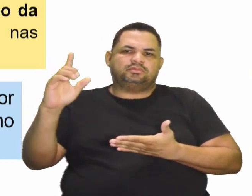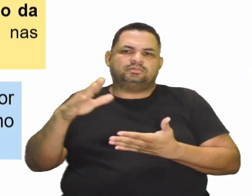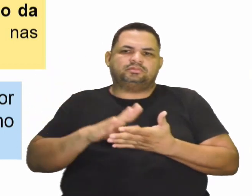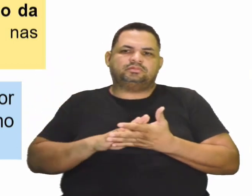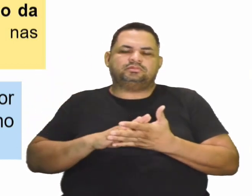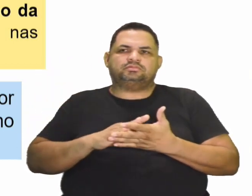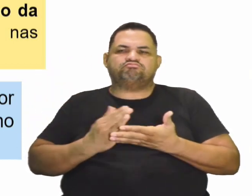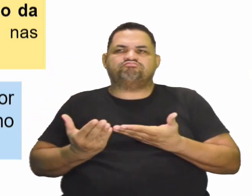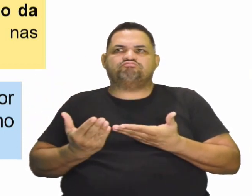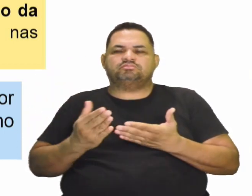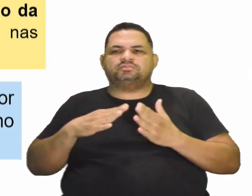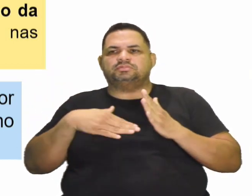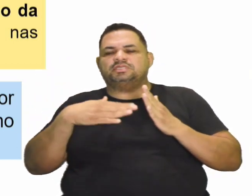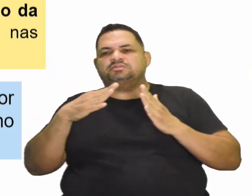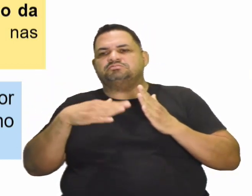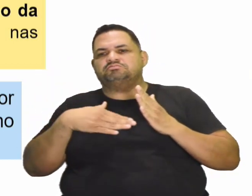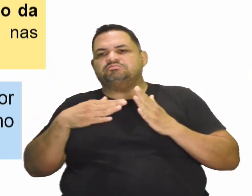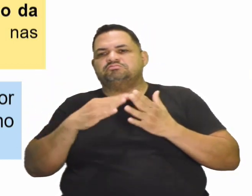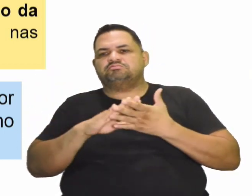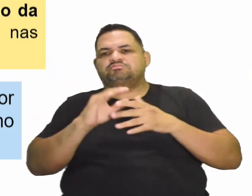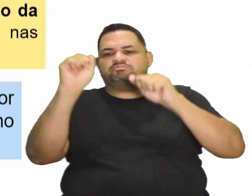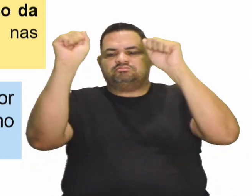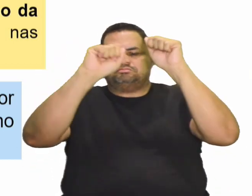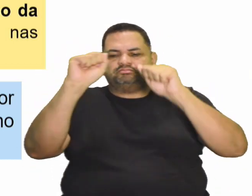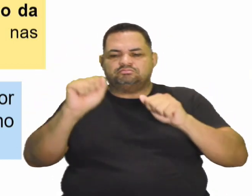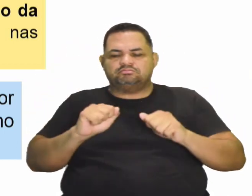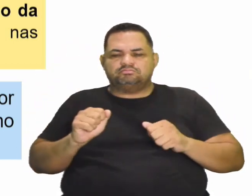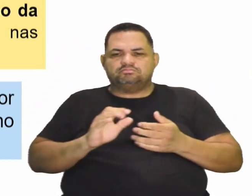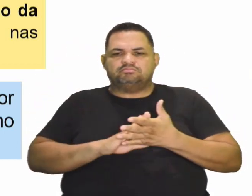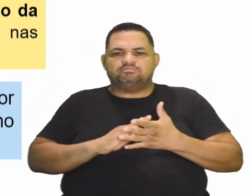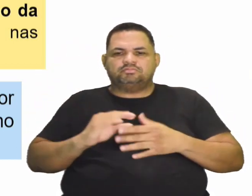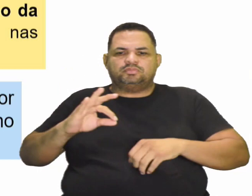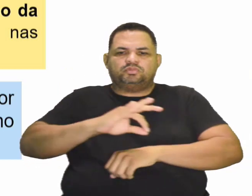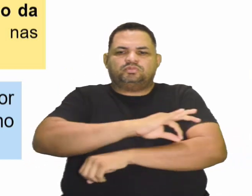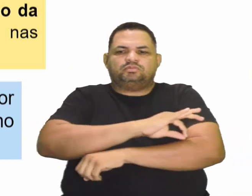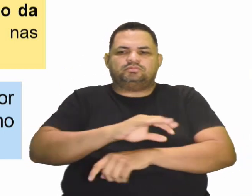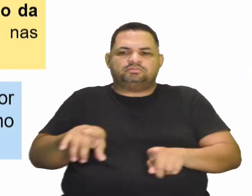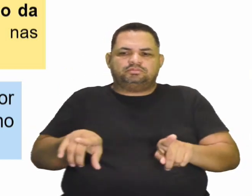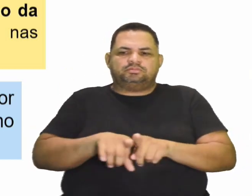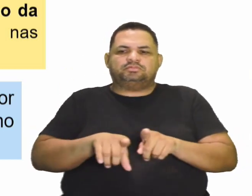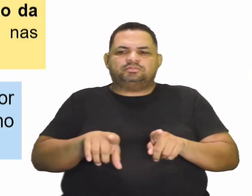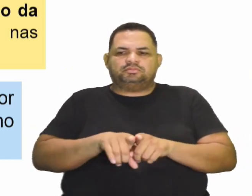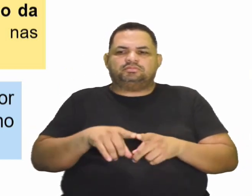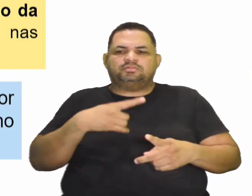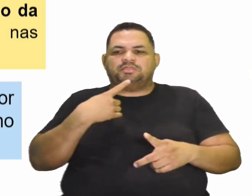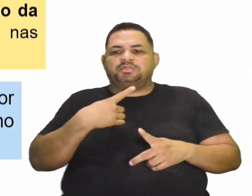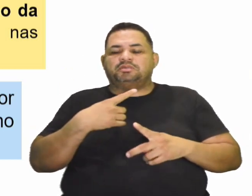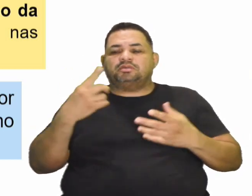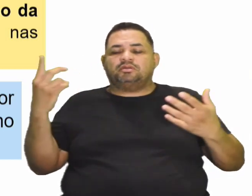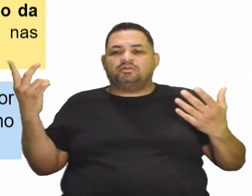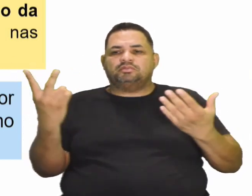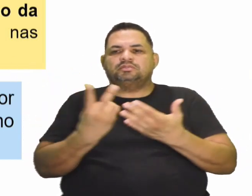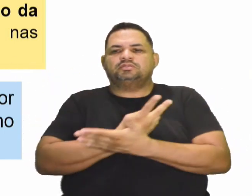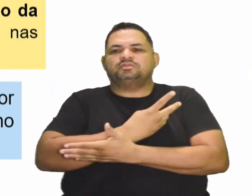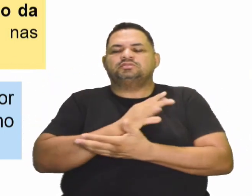pintura, escultura, na arquitetura, era voltada para os motivos religiosos. Então, eram